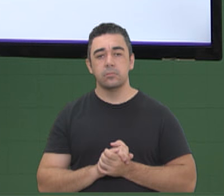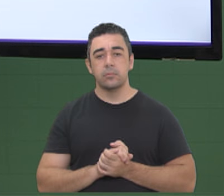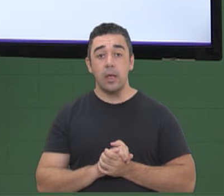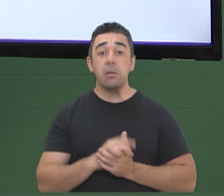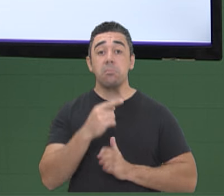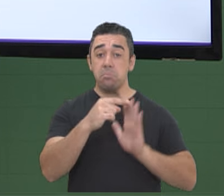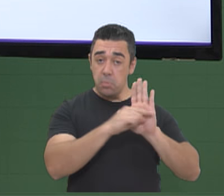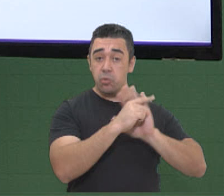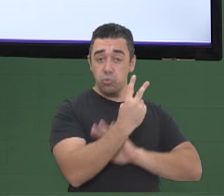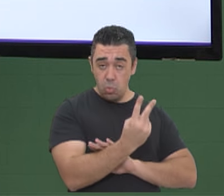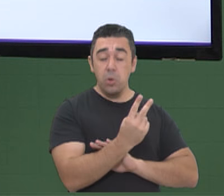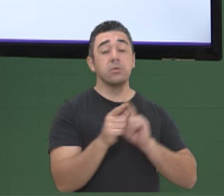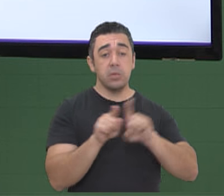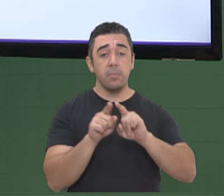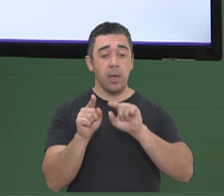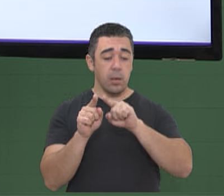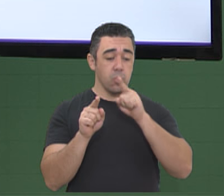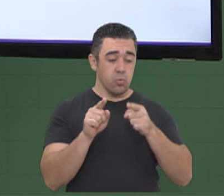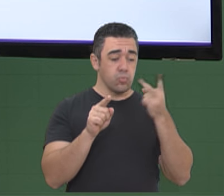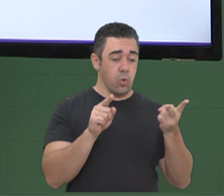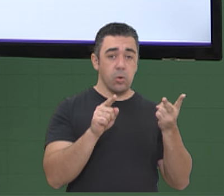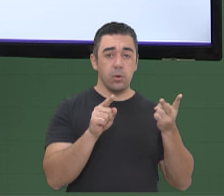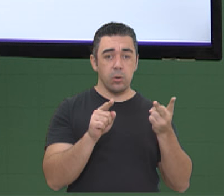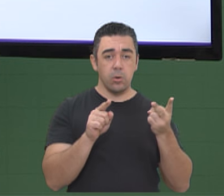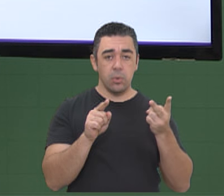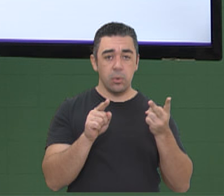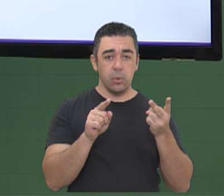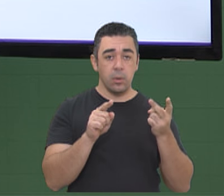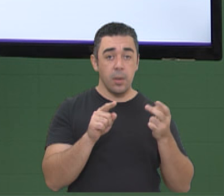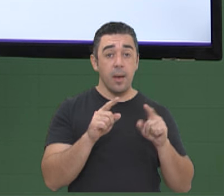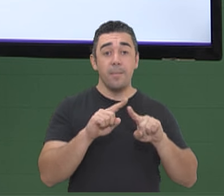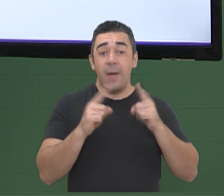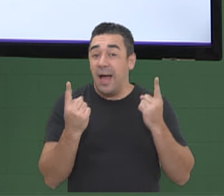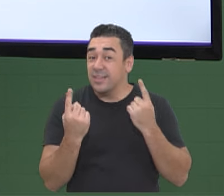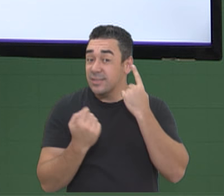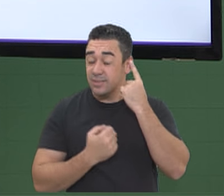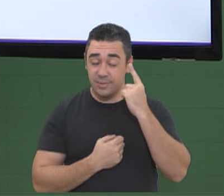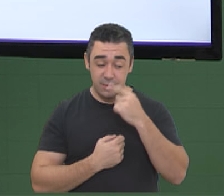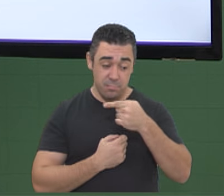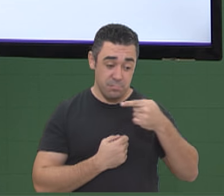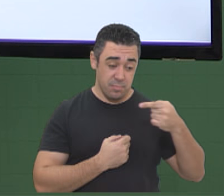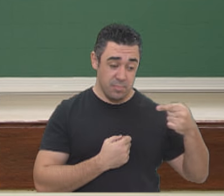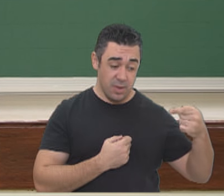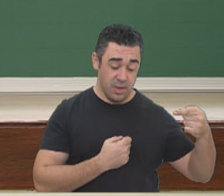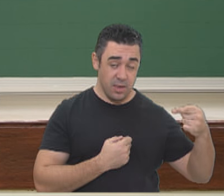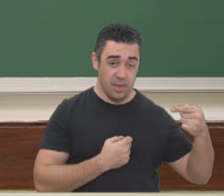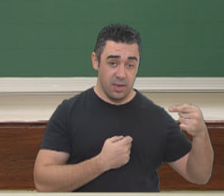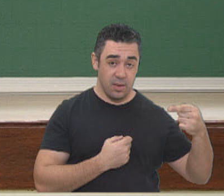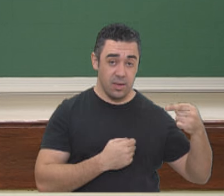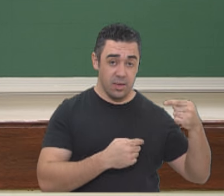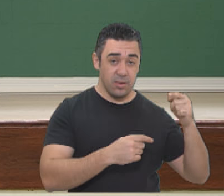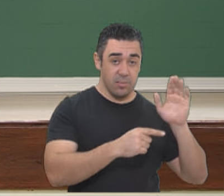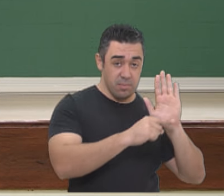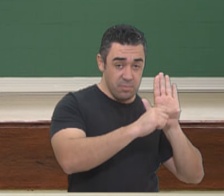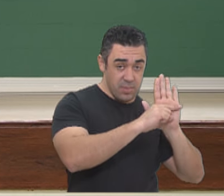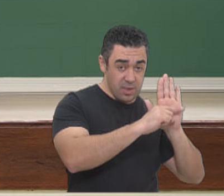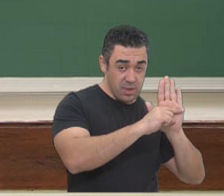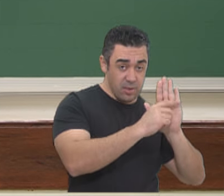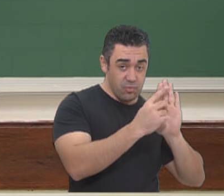menos 2, também é 2. Ah, mas um está na posição esquerda do referencial e o outro está na